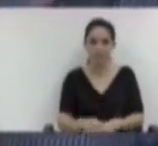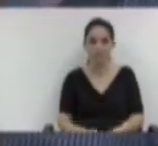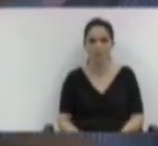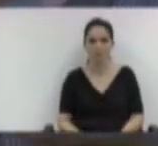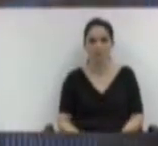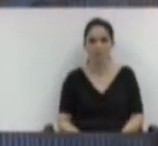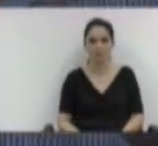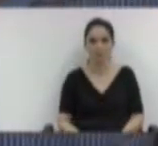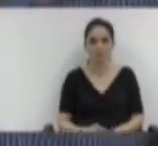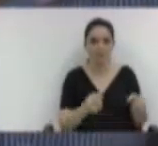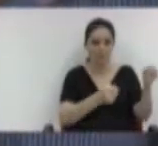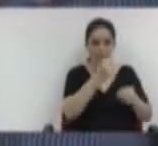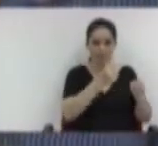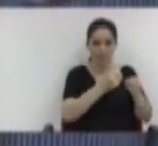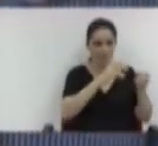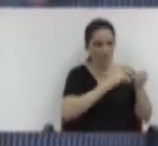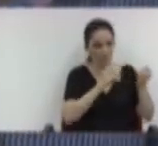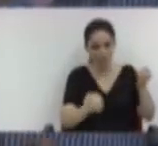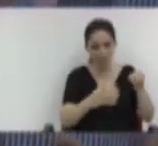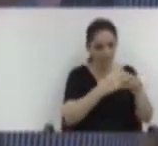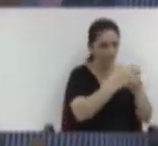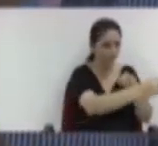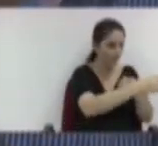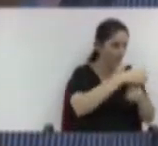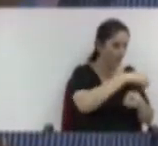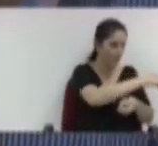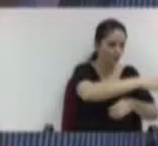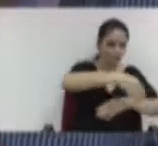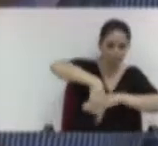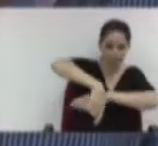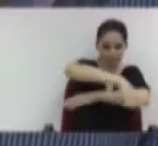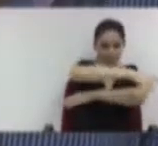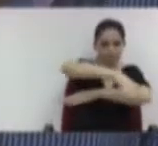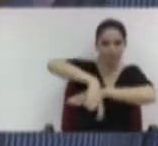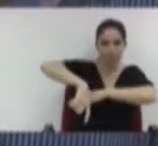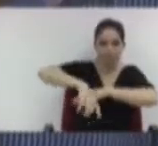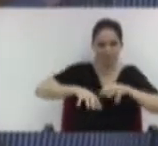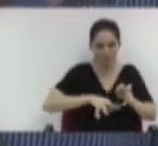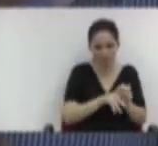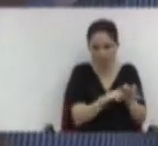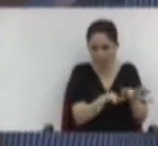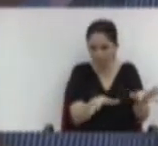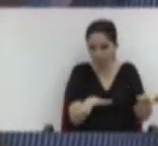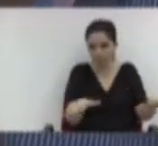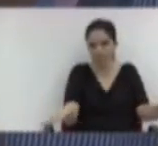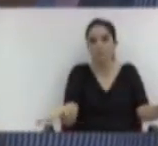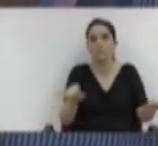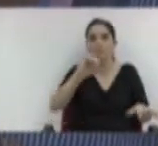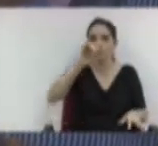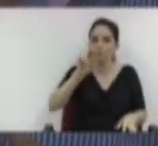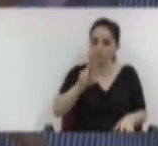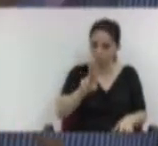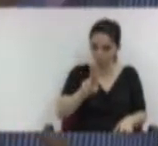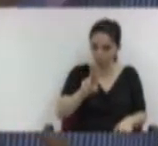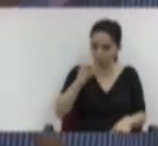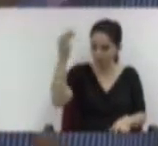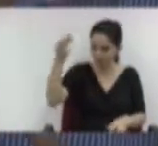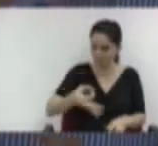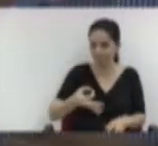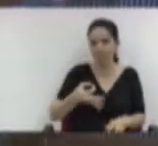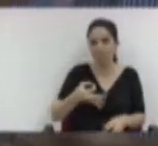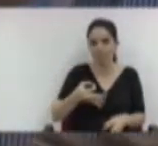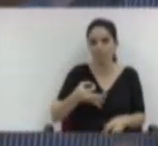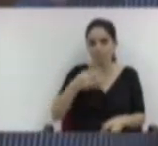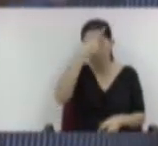oficina de um lado da rua e do outro lado as peças usando a área pública lá. Então, realmente, o Jurigão está de parabéns e espero que a